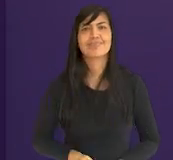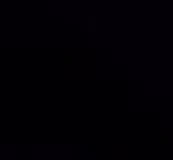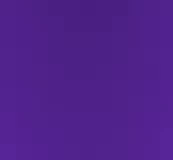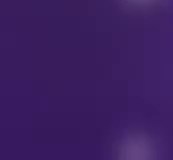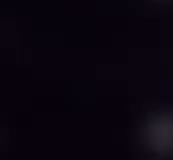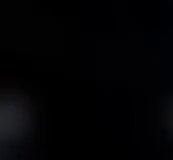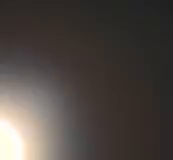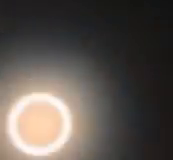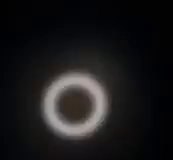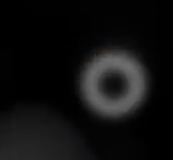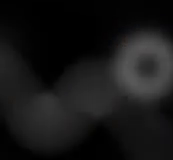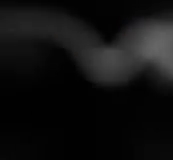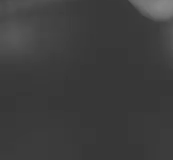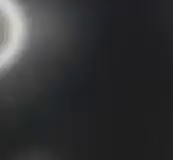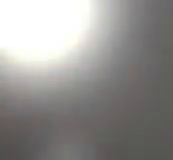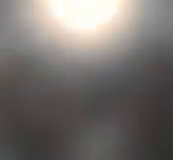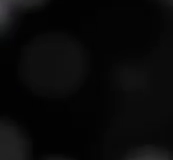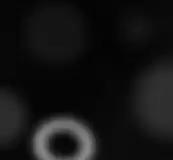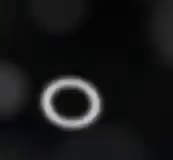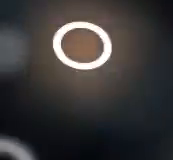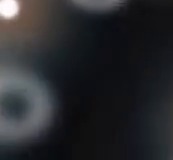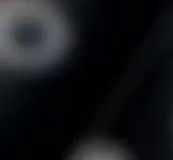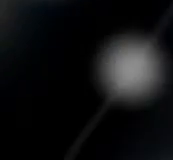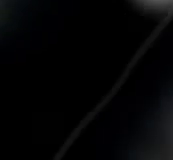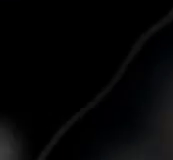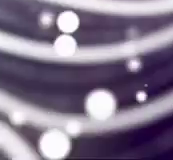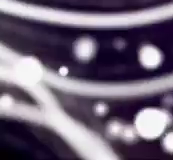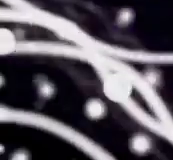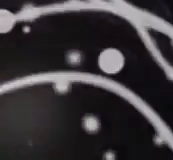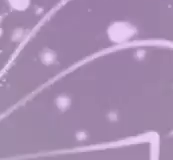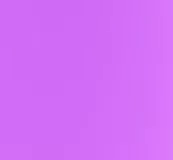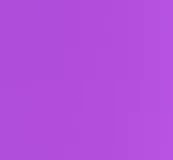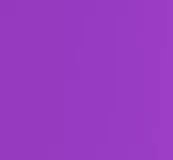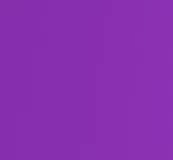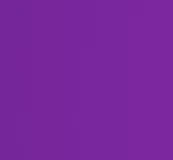casa Ah tá E aí